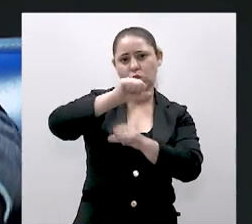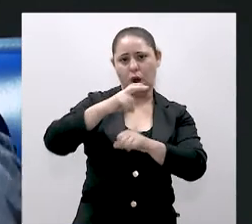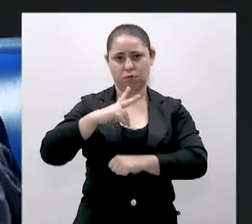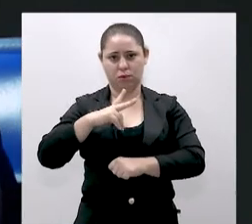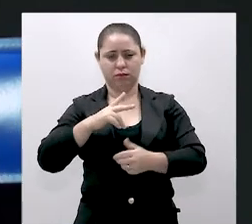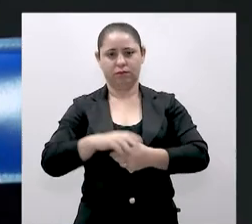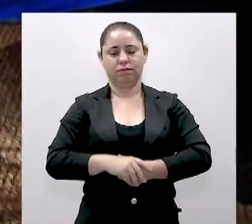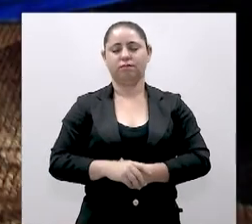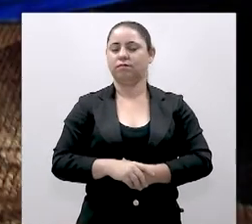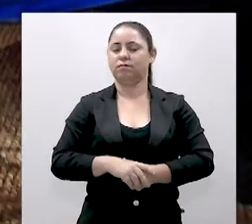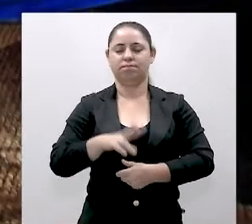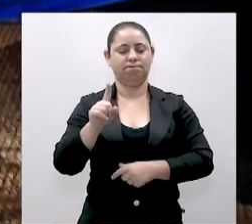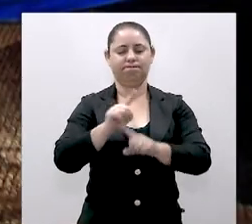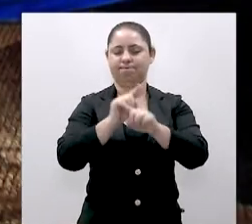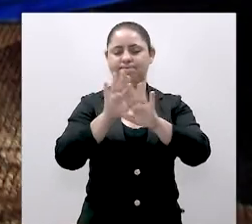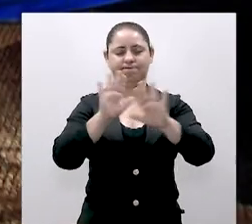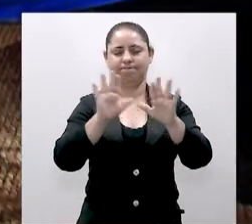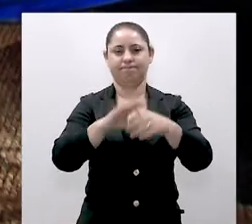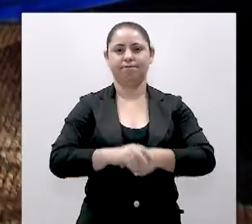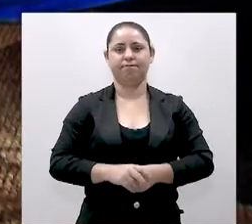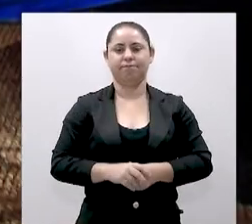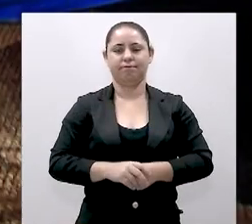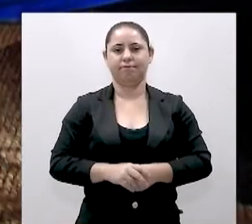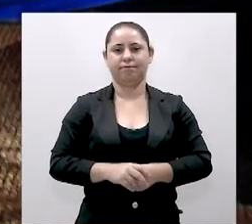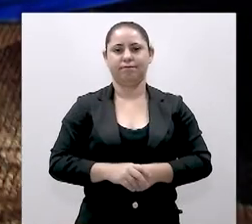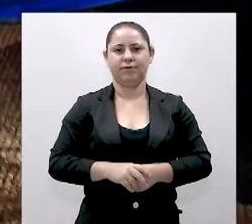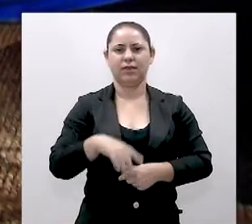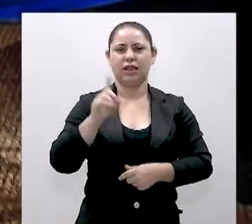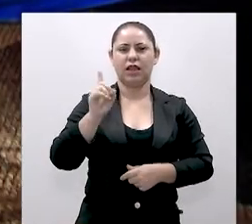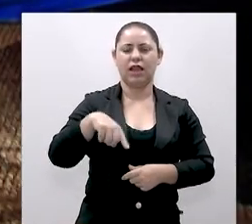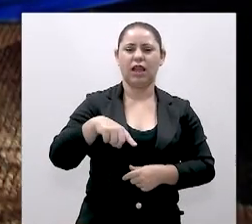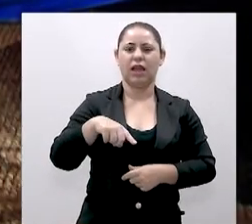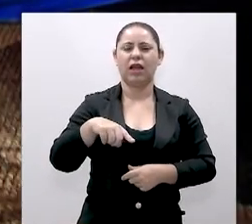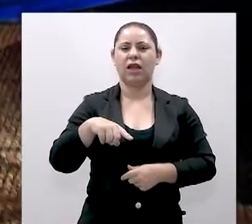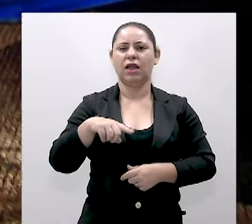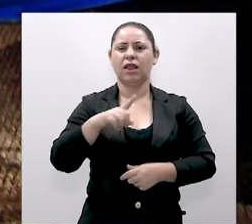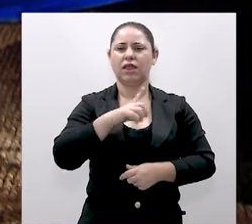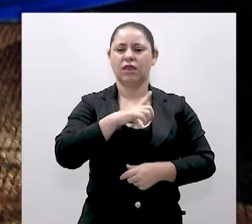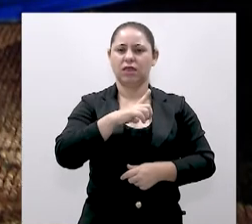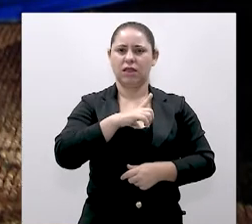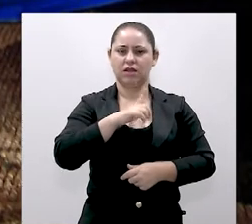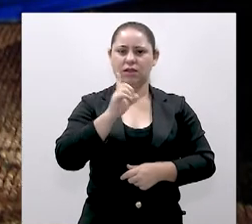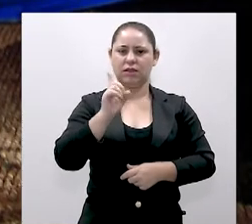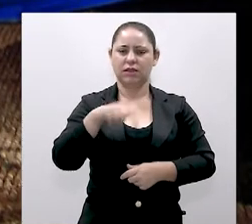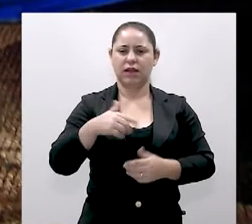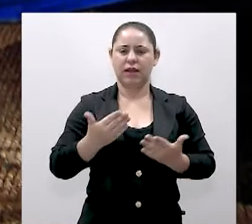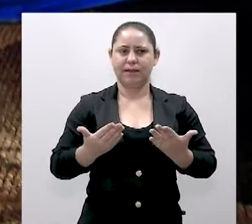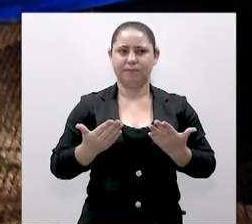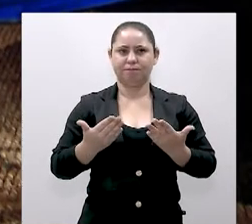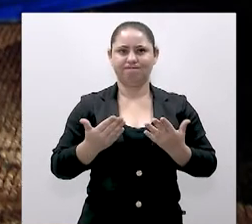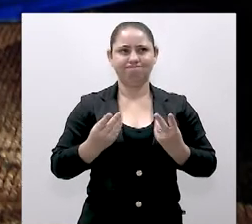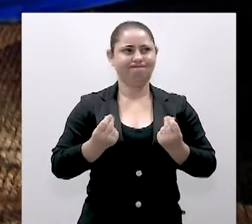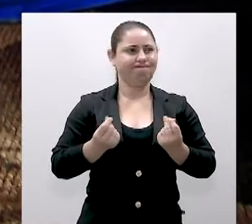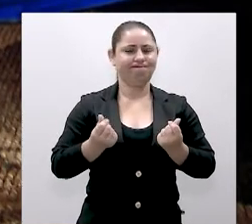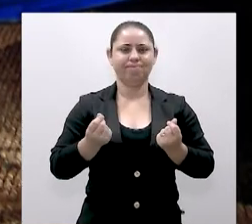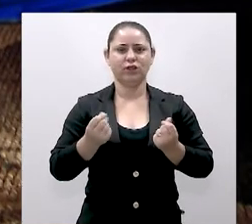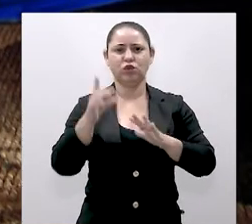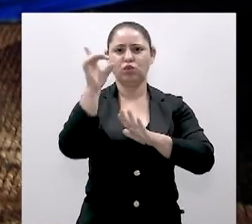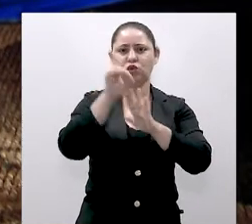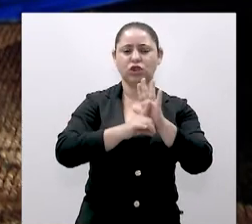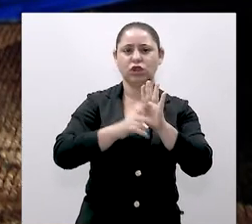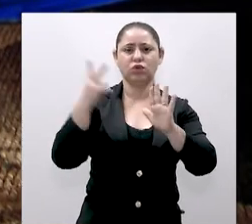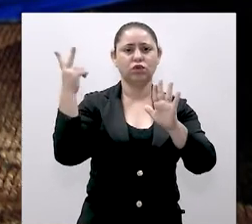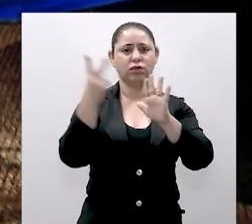como é que o senhor veio foi colocado aí CT Você tem uma uma uma